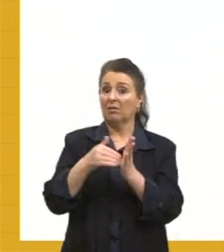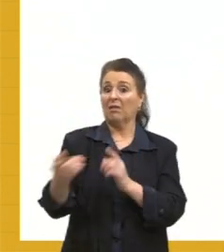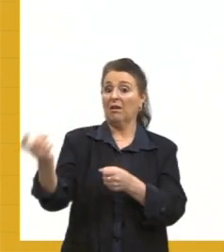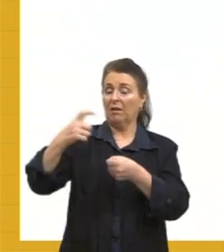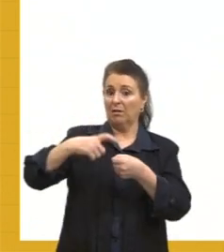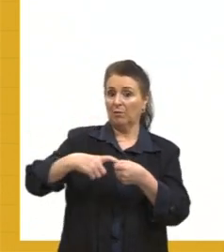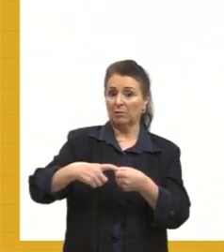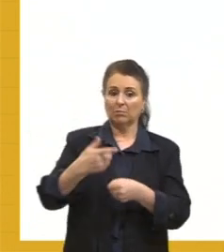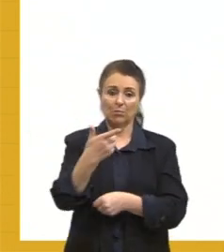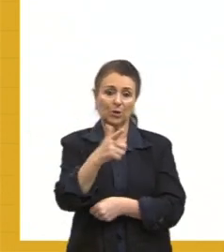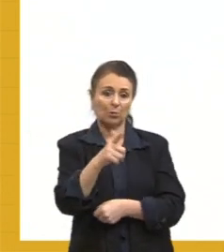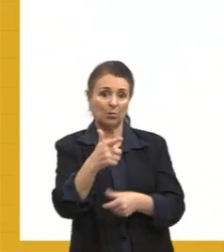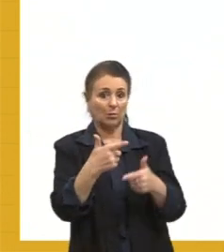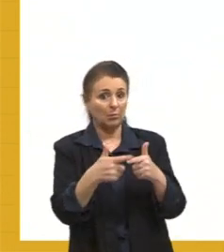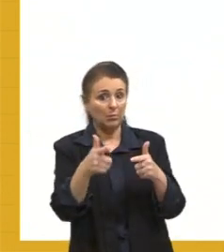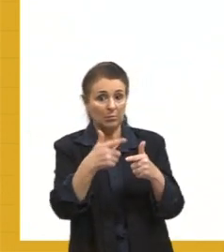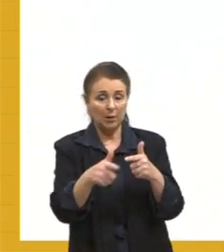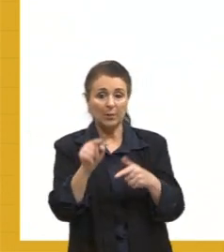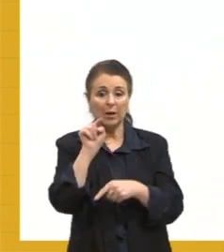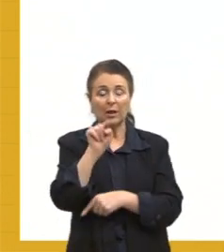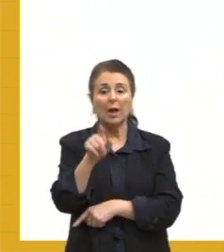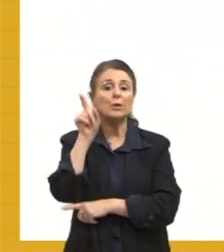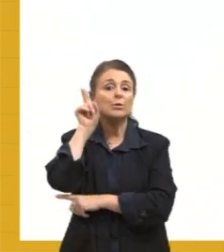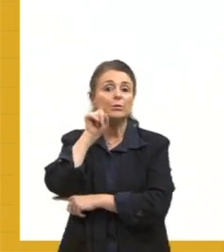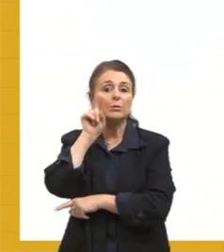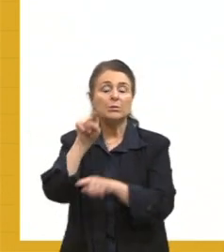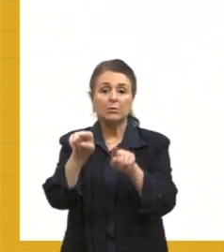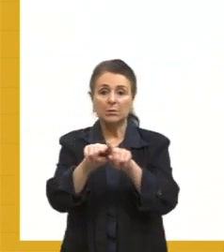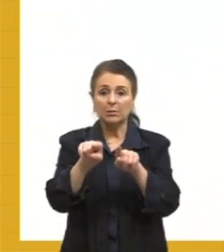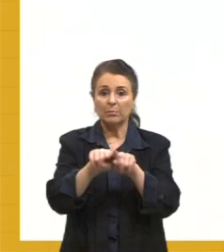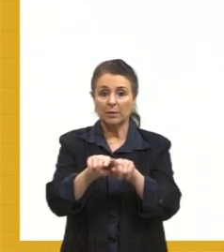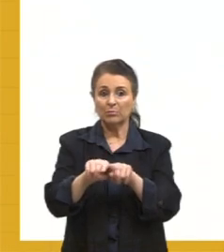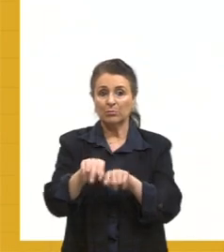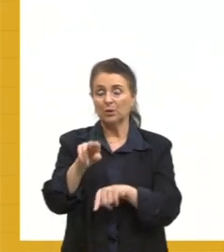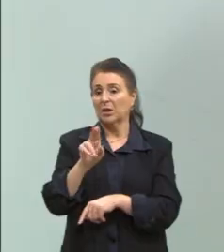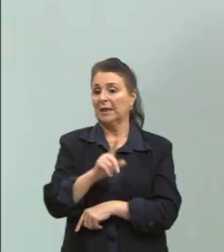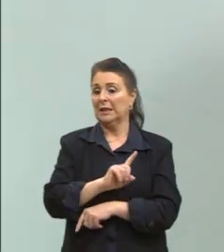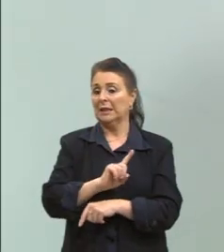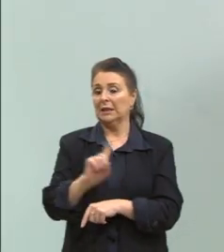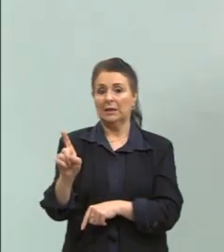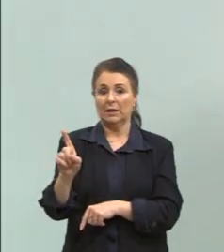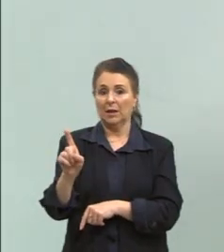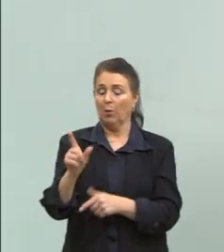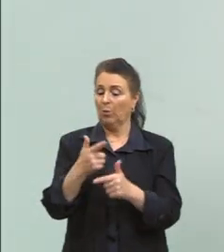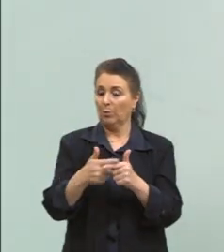problema que lá nos Estados Unidos também se costuma dizer no problema